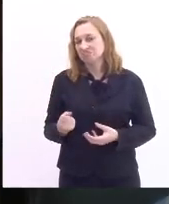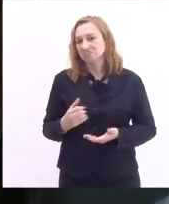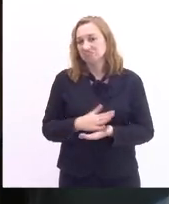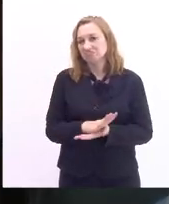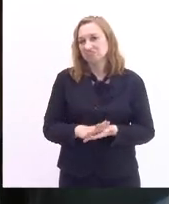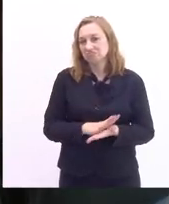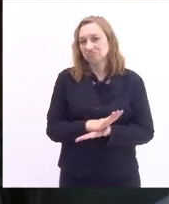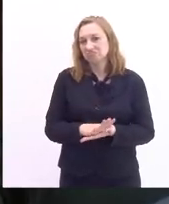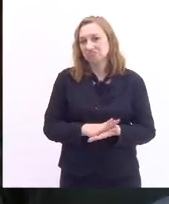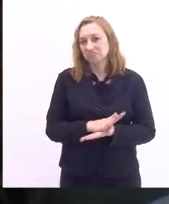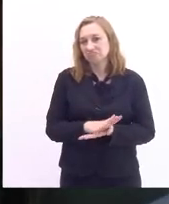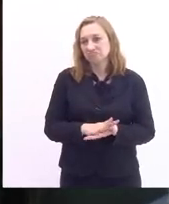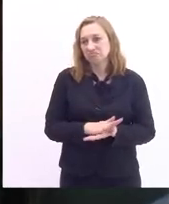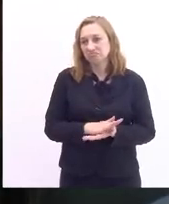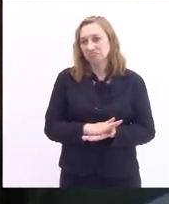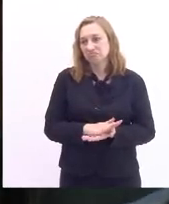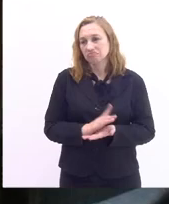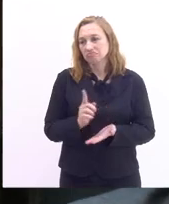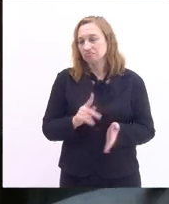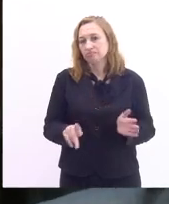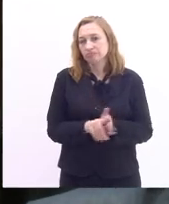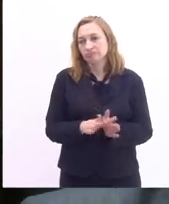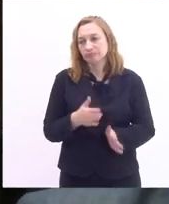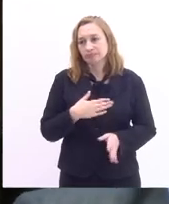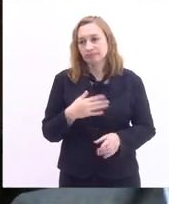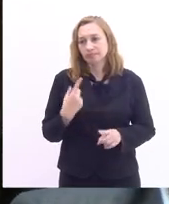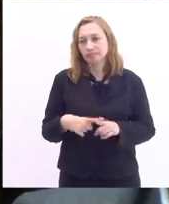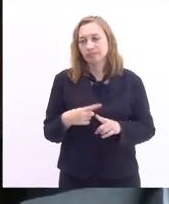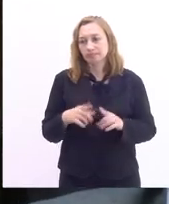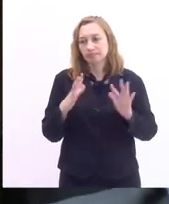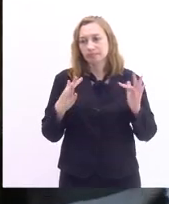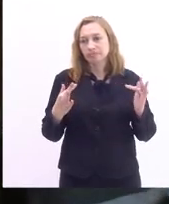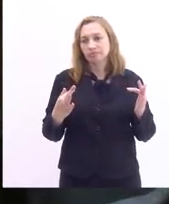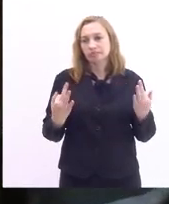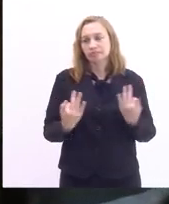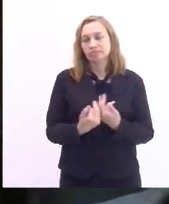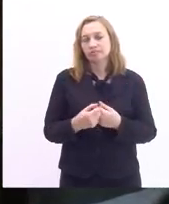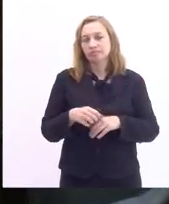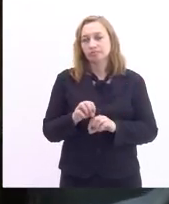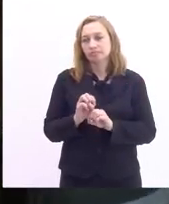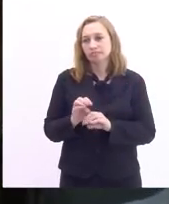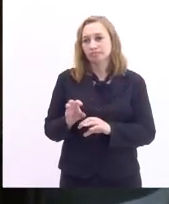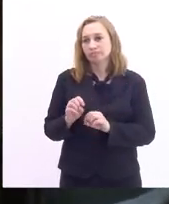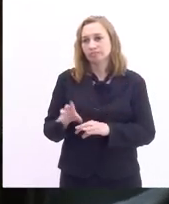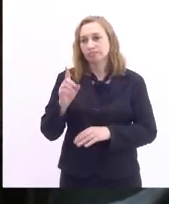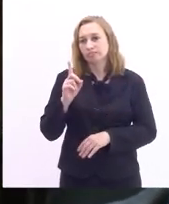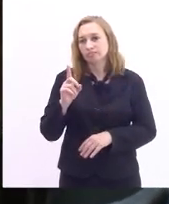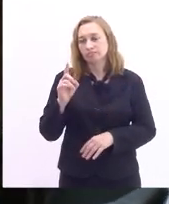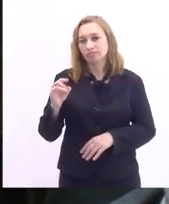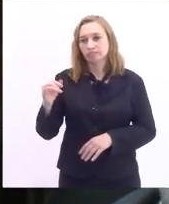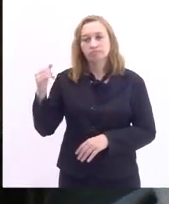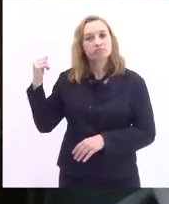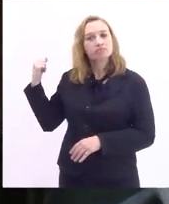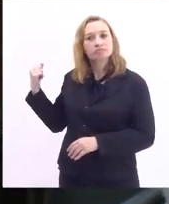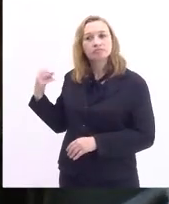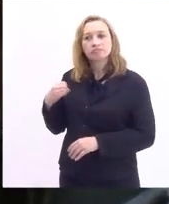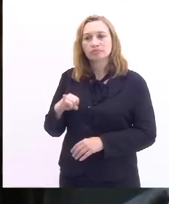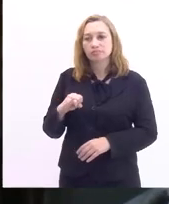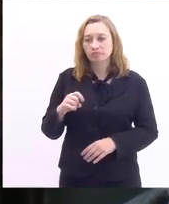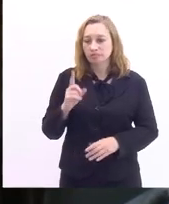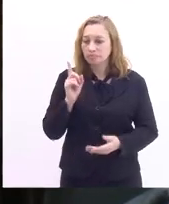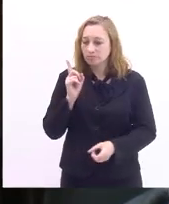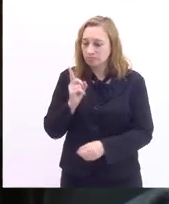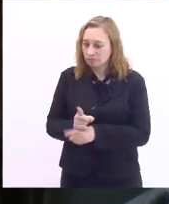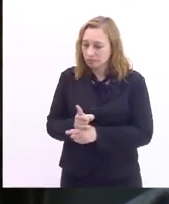nada daquilo que não era meu porque minha mãe me ensinou o dia e na minha caminhada Se eu